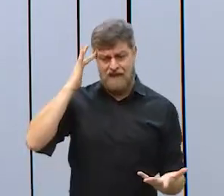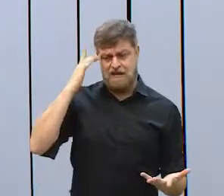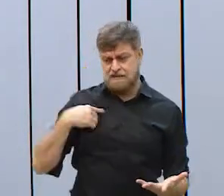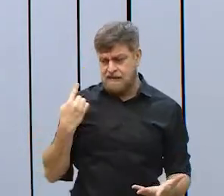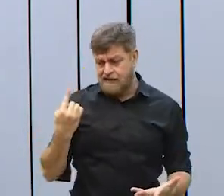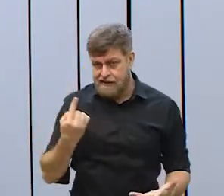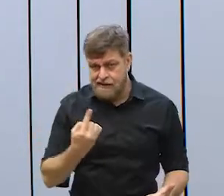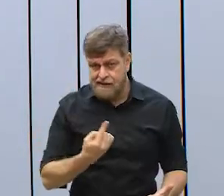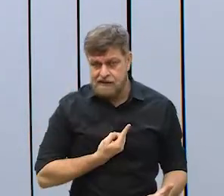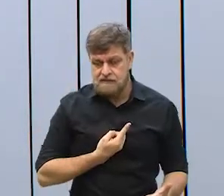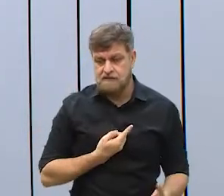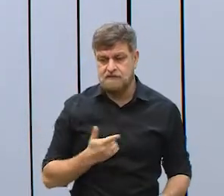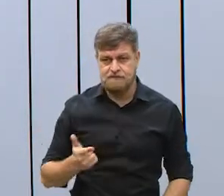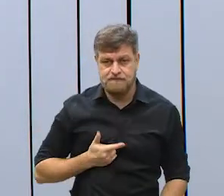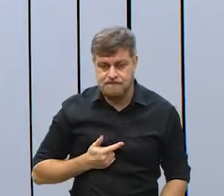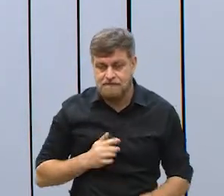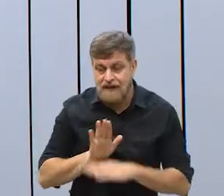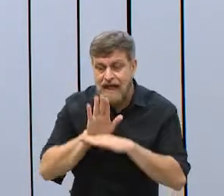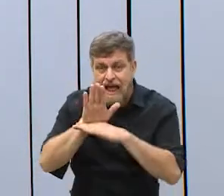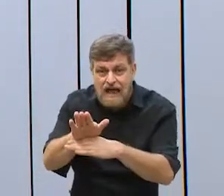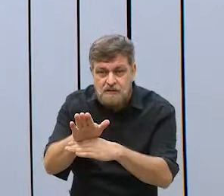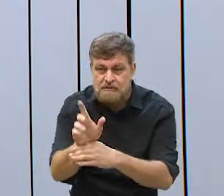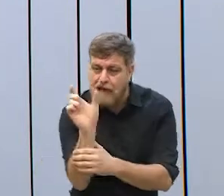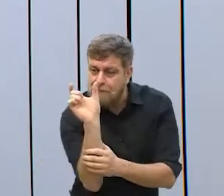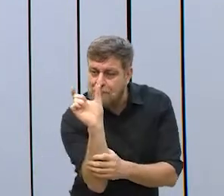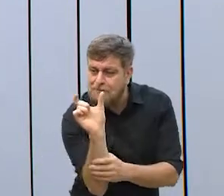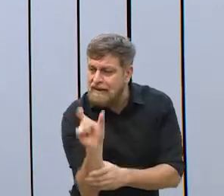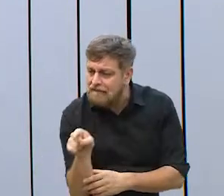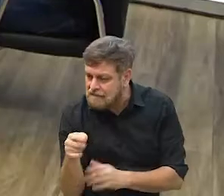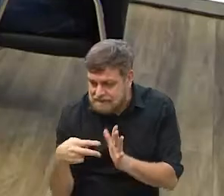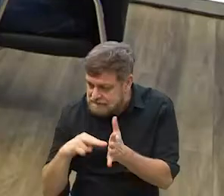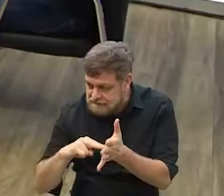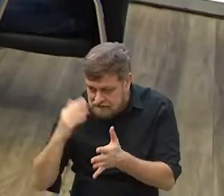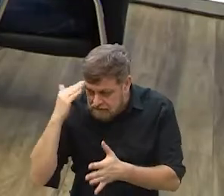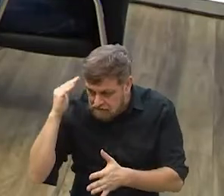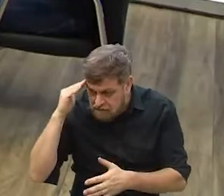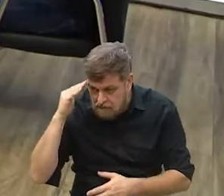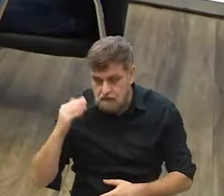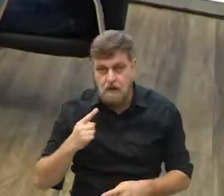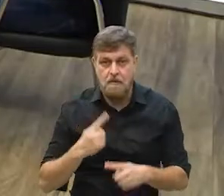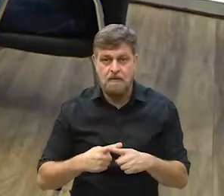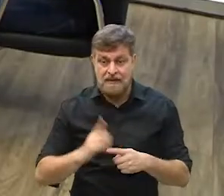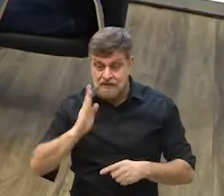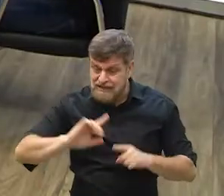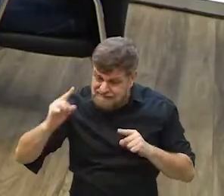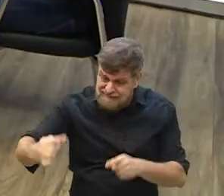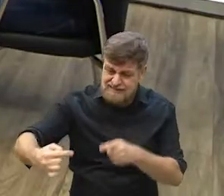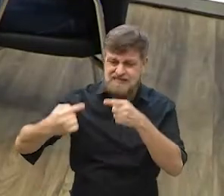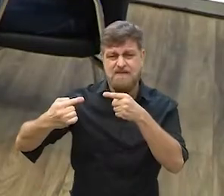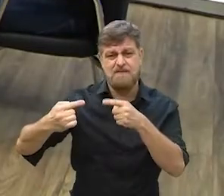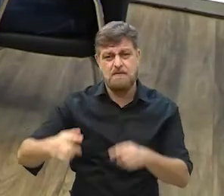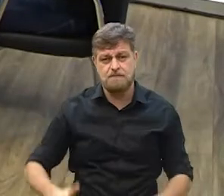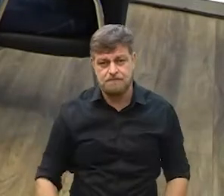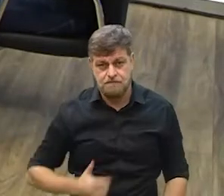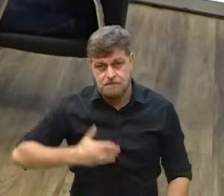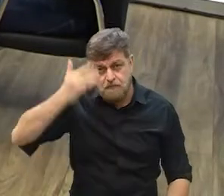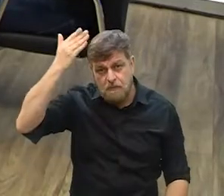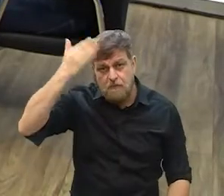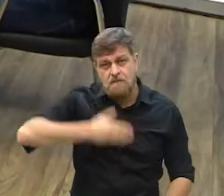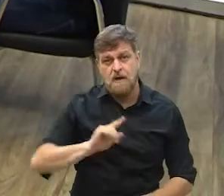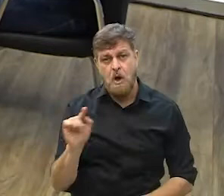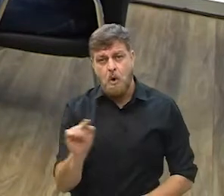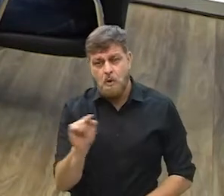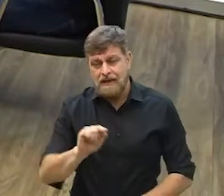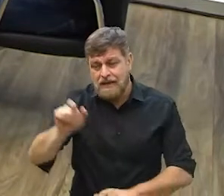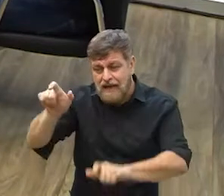precisaria entrar nessa situação para ajudar. Teria que ser de maneira simples. Porque já é um grande desafio. Foi comprovado que muitas